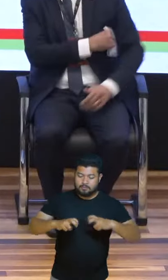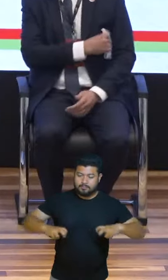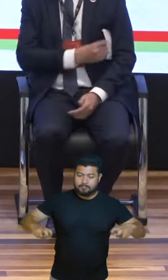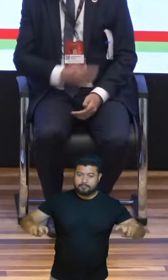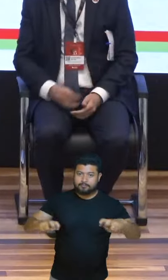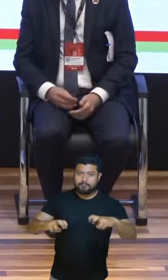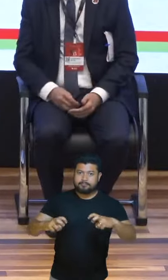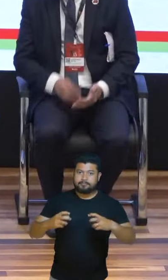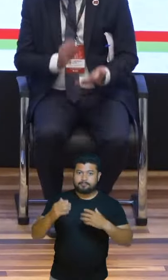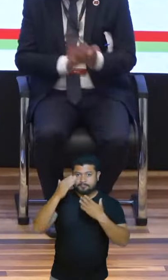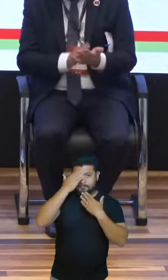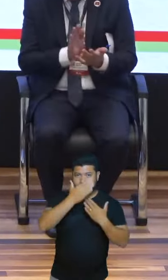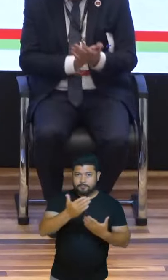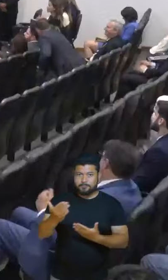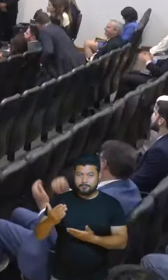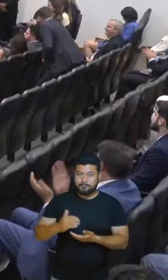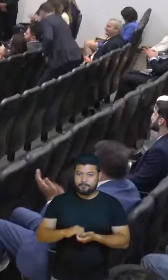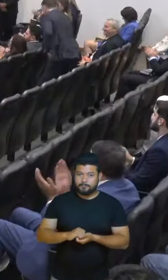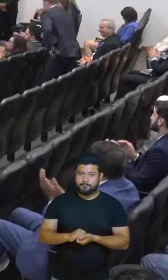Pan Não muito